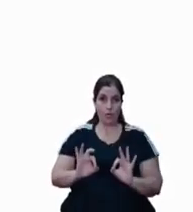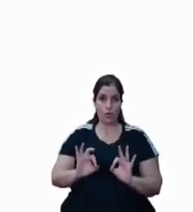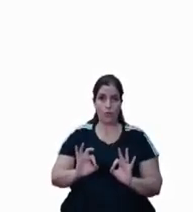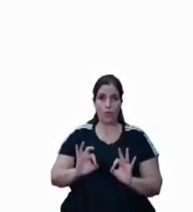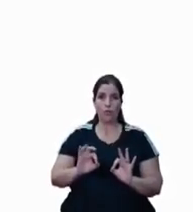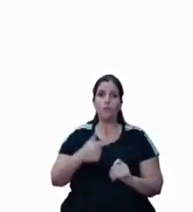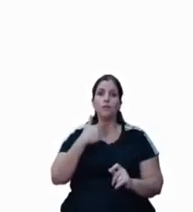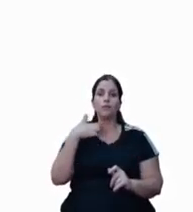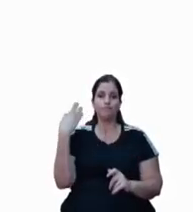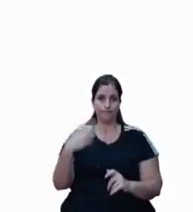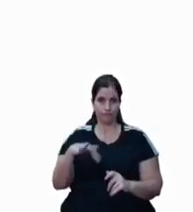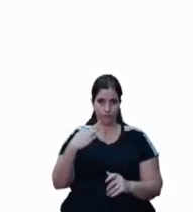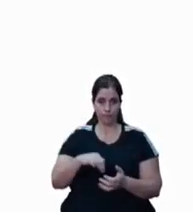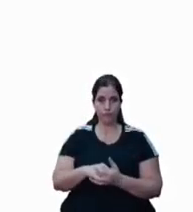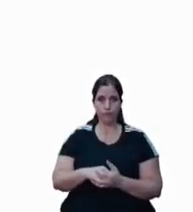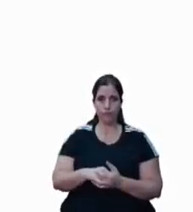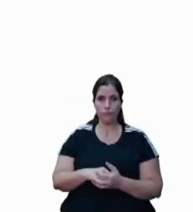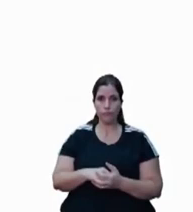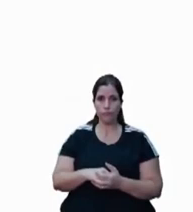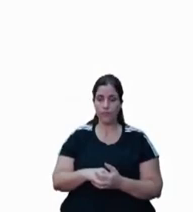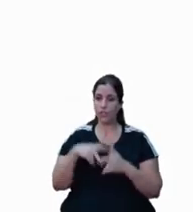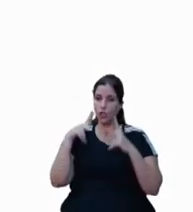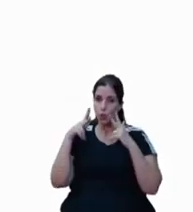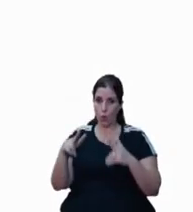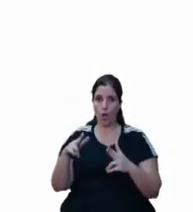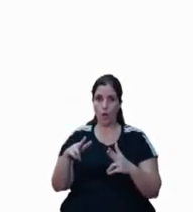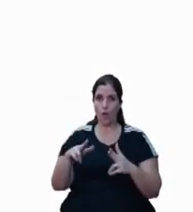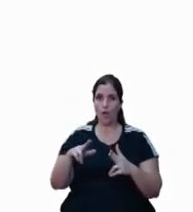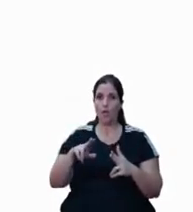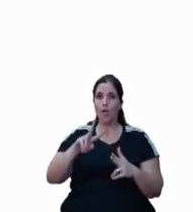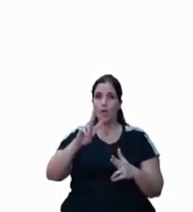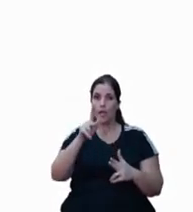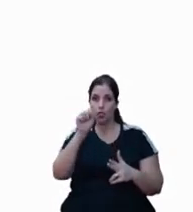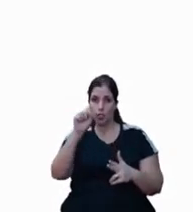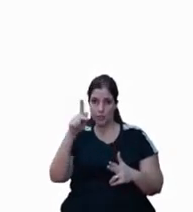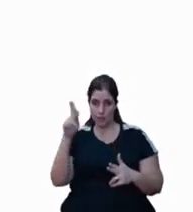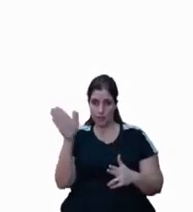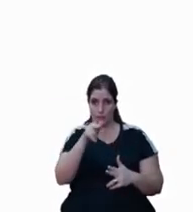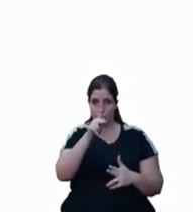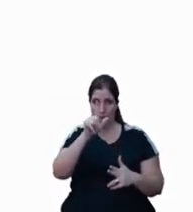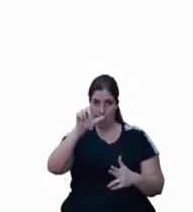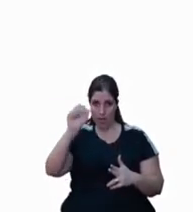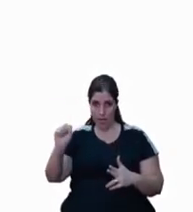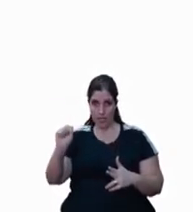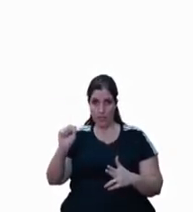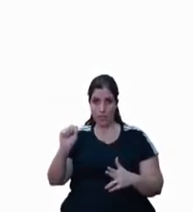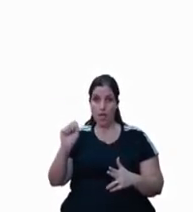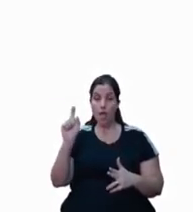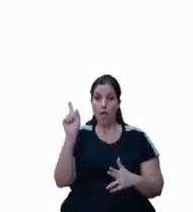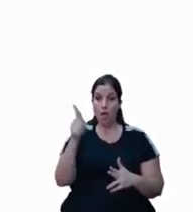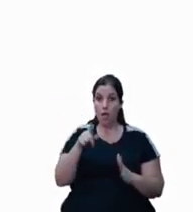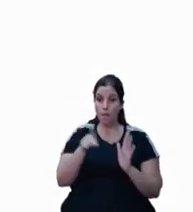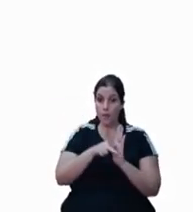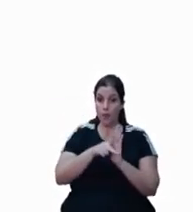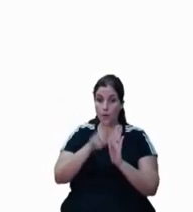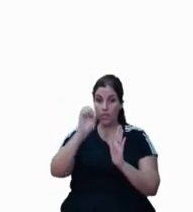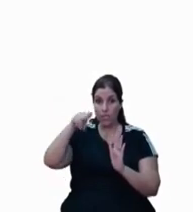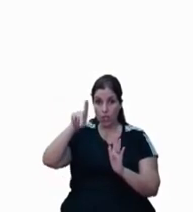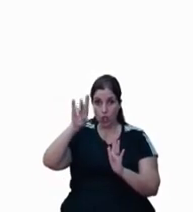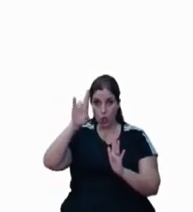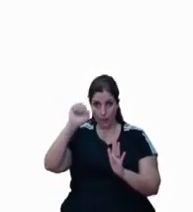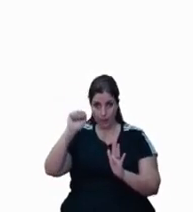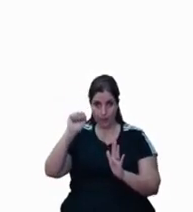de garganta. Da mesma forma, HSP e PLS são categorias de cada síndrome. Dentro de